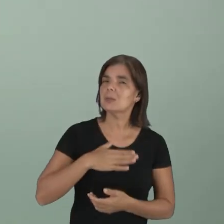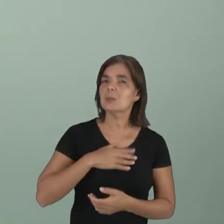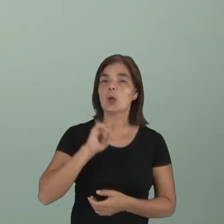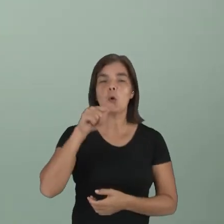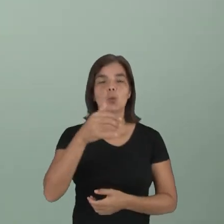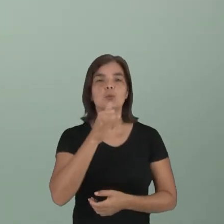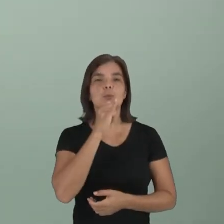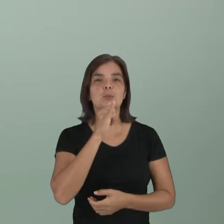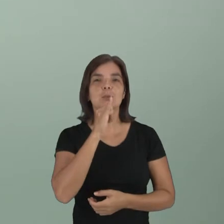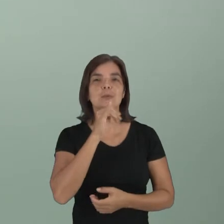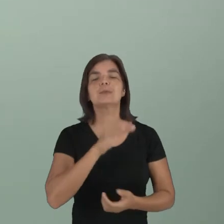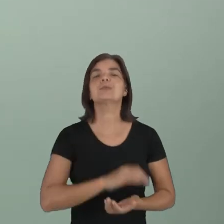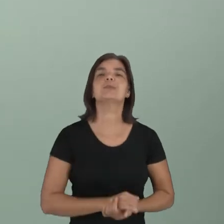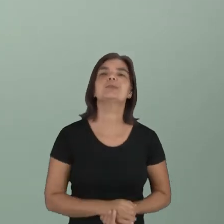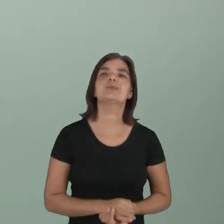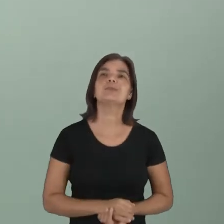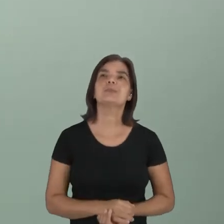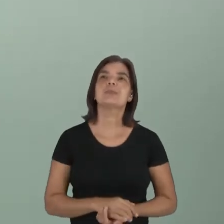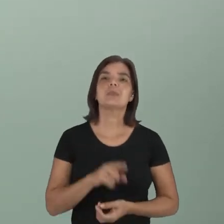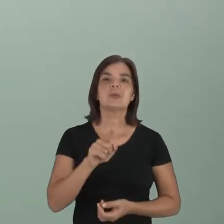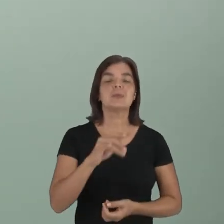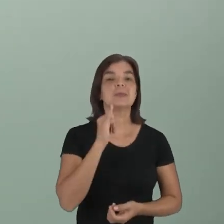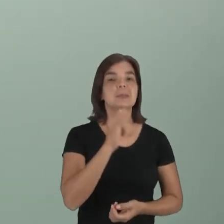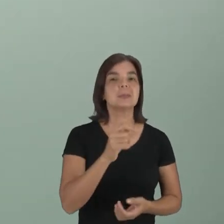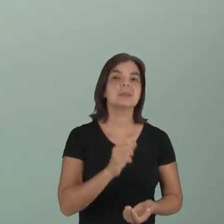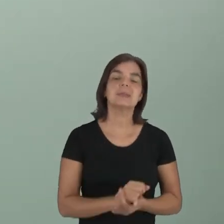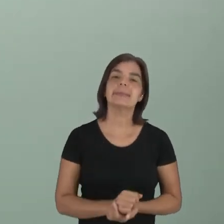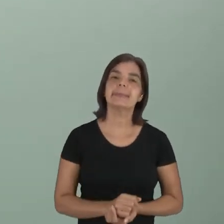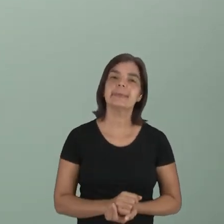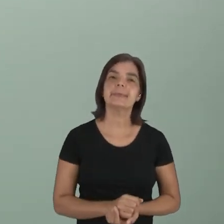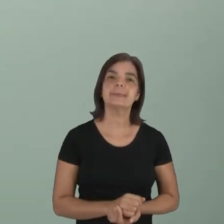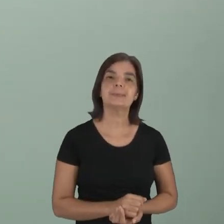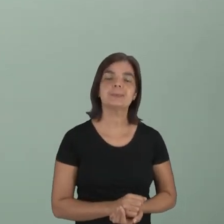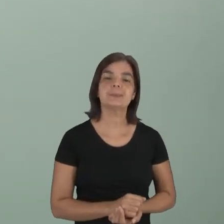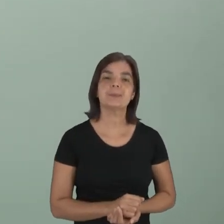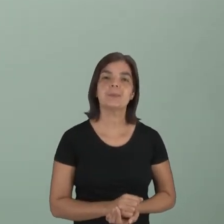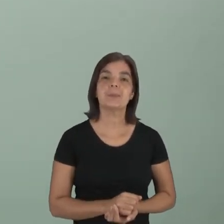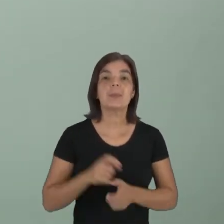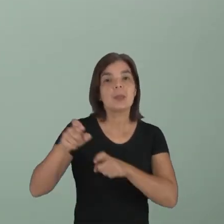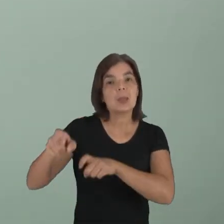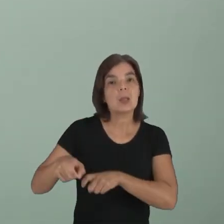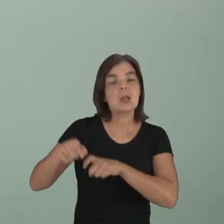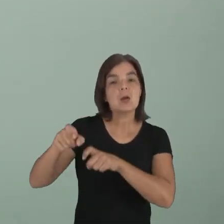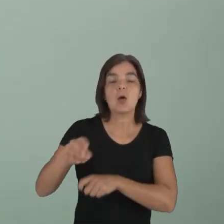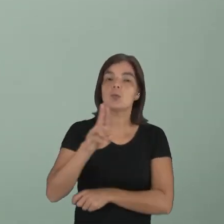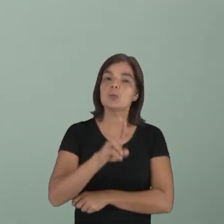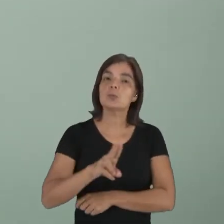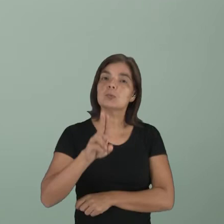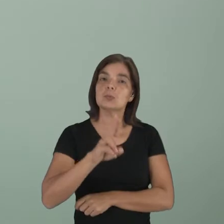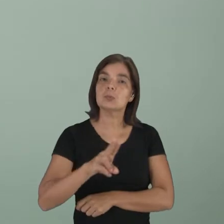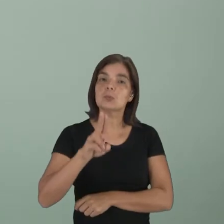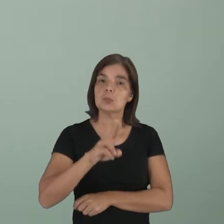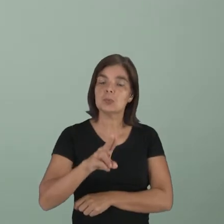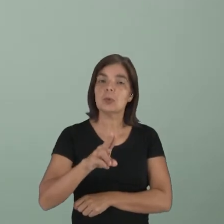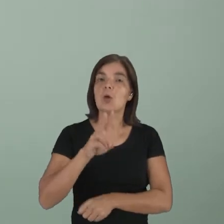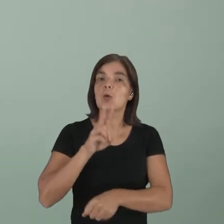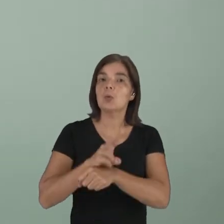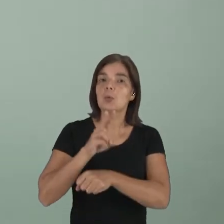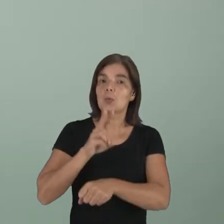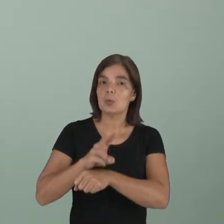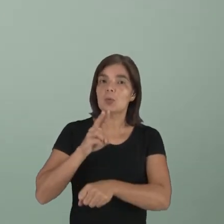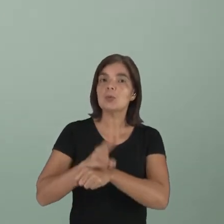outro exemplo? Quando você diz que naquela agricultura são utilizados